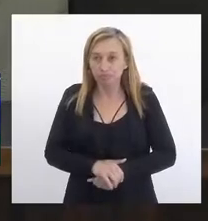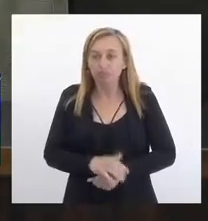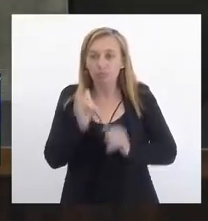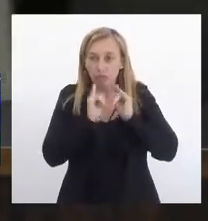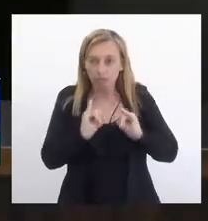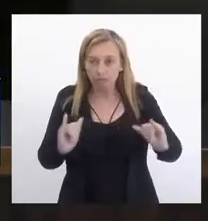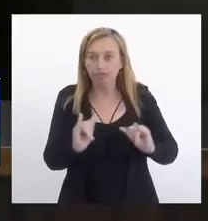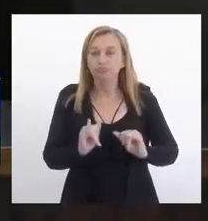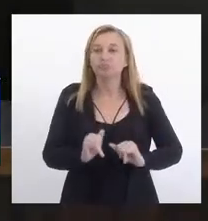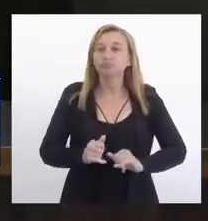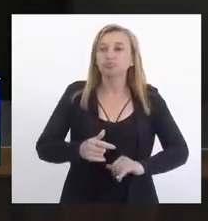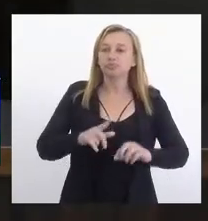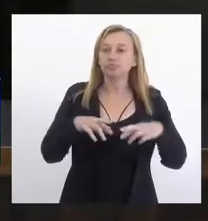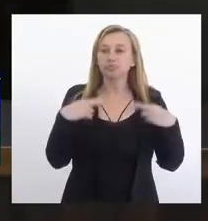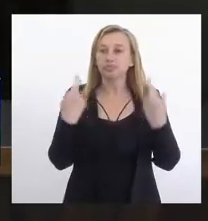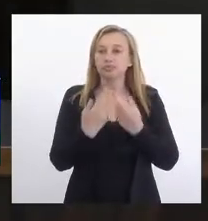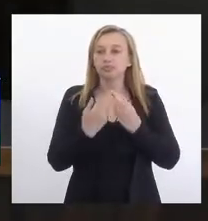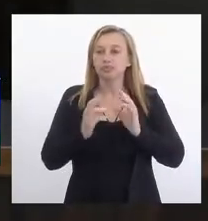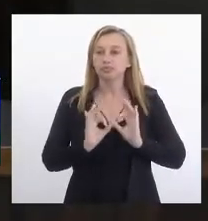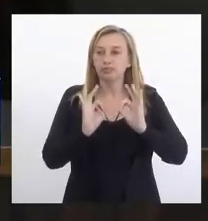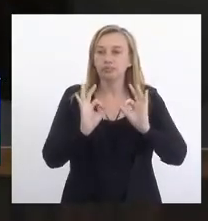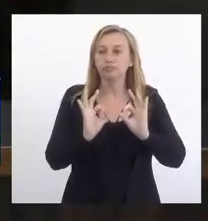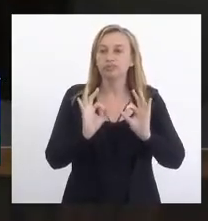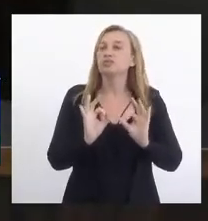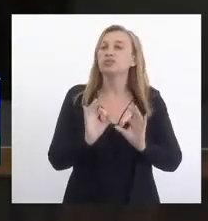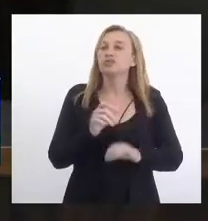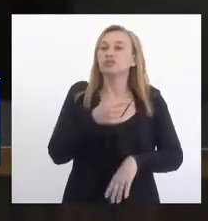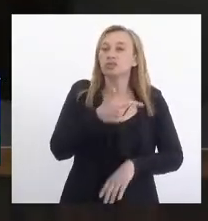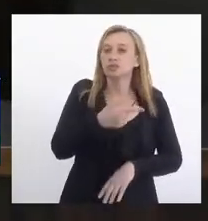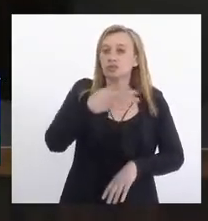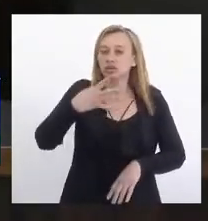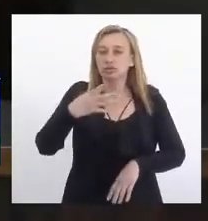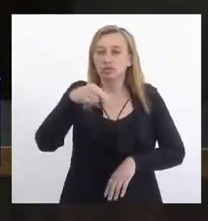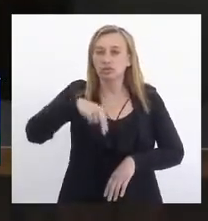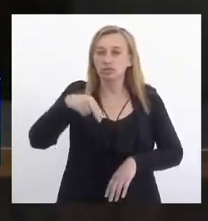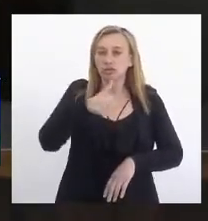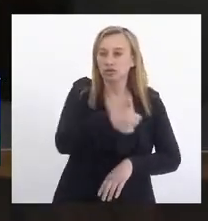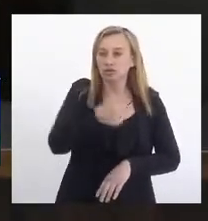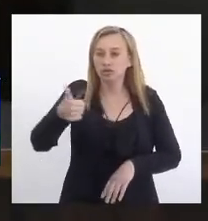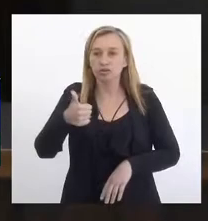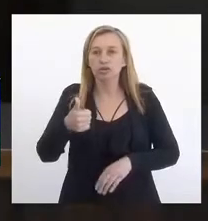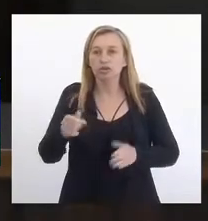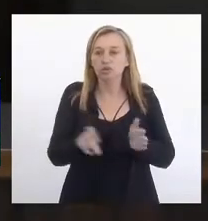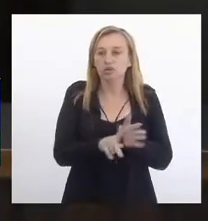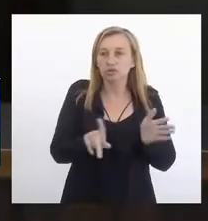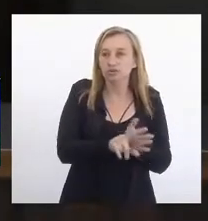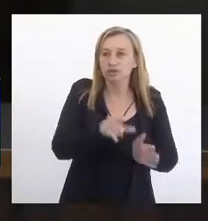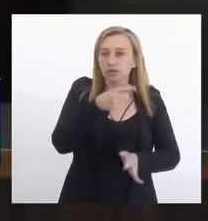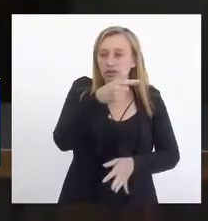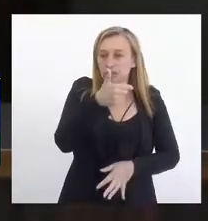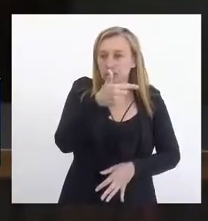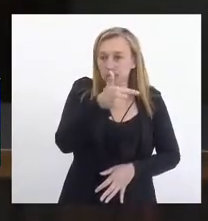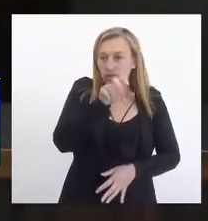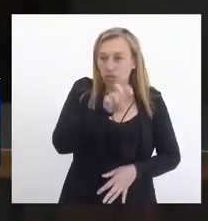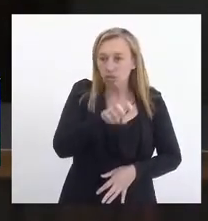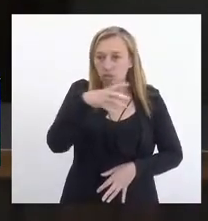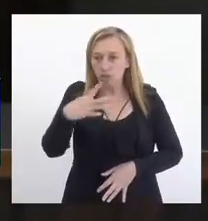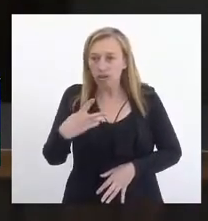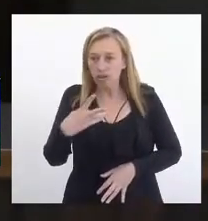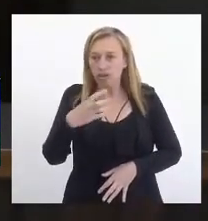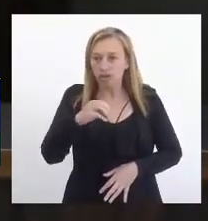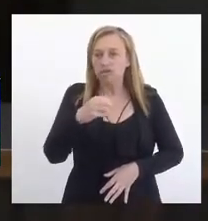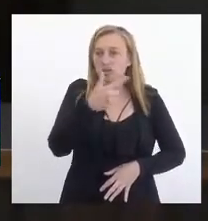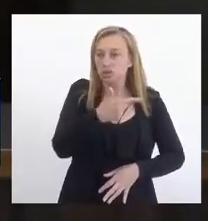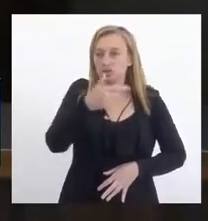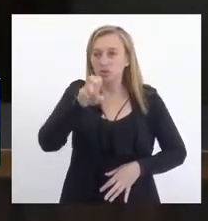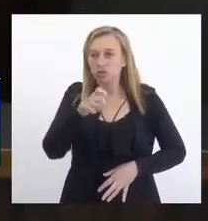Anuncio sessão ordinária do dia 24 de novembro de 21, redação final, projeto de lei 5051 de 21, de autoria